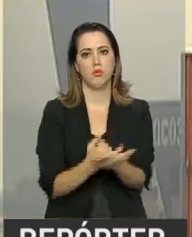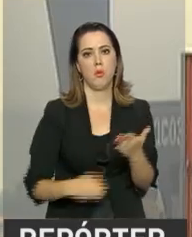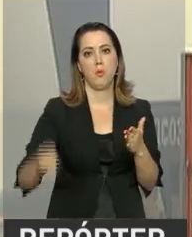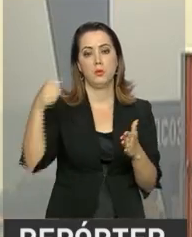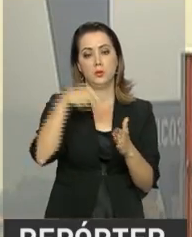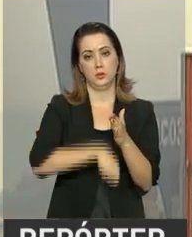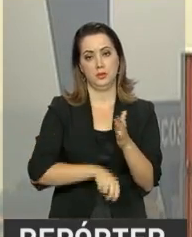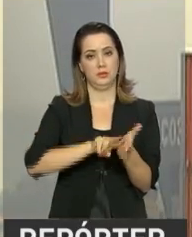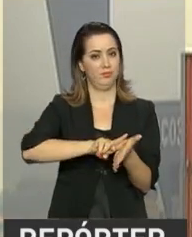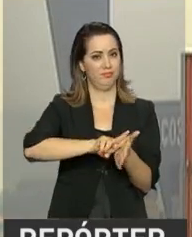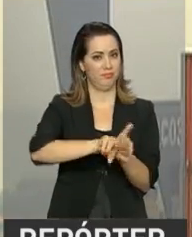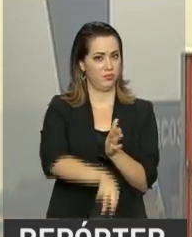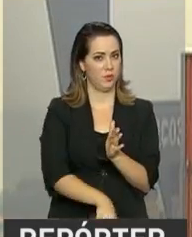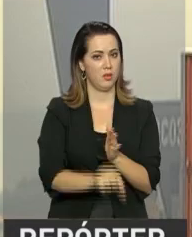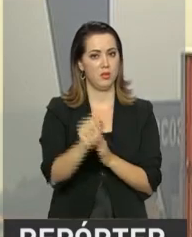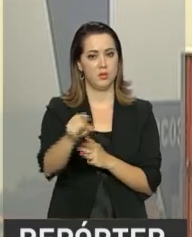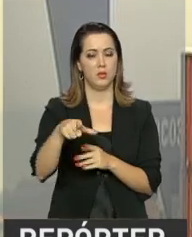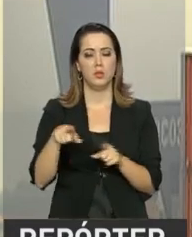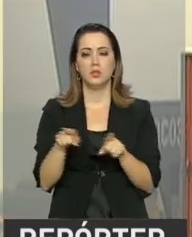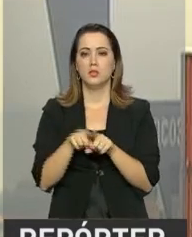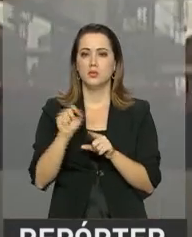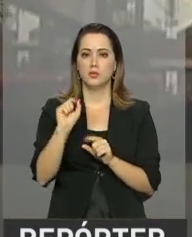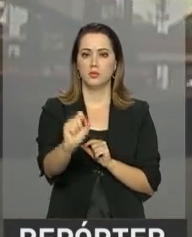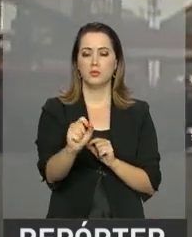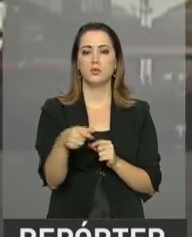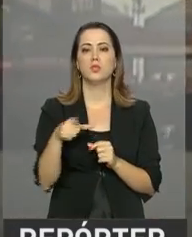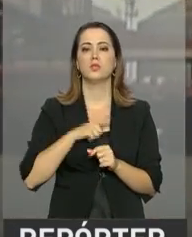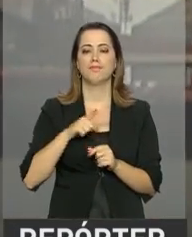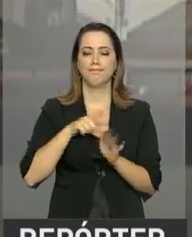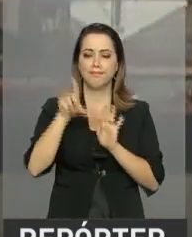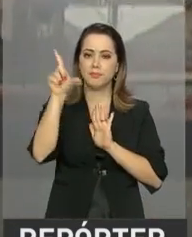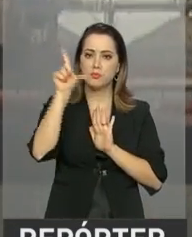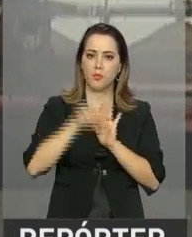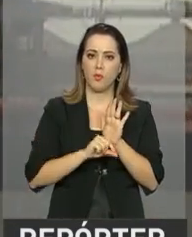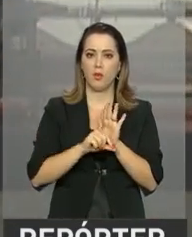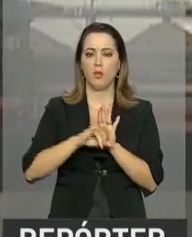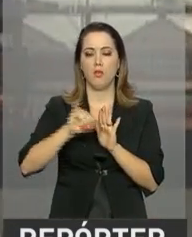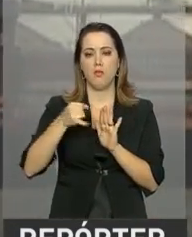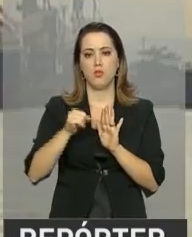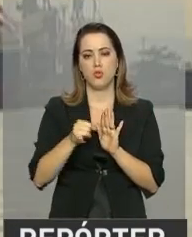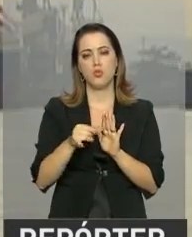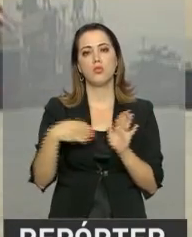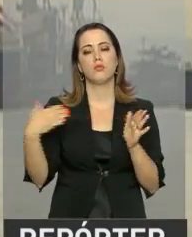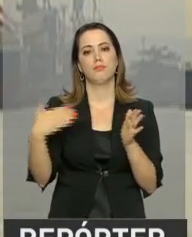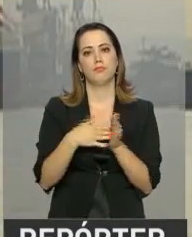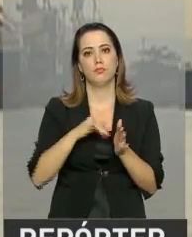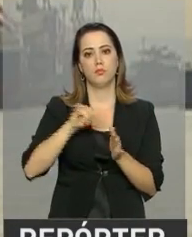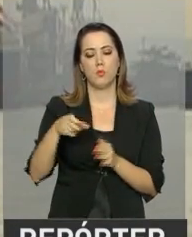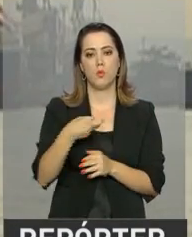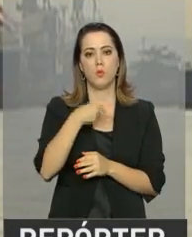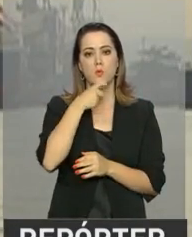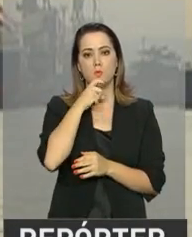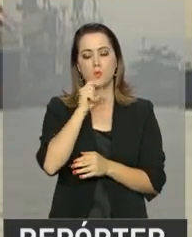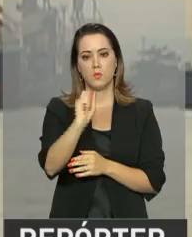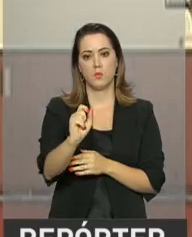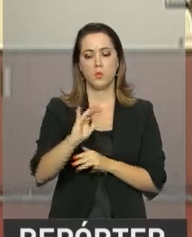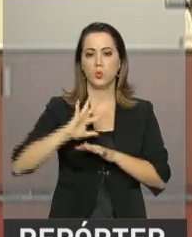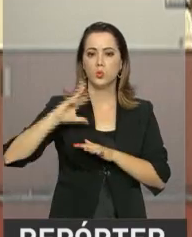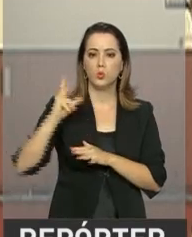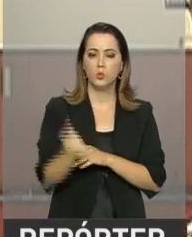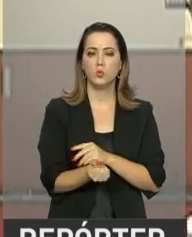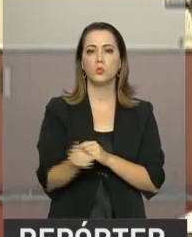renda e sobre produtos industrializados teve queda de janeiro a julho. O total recolhido no